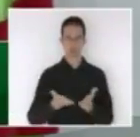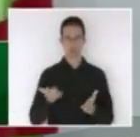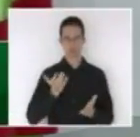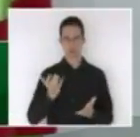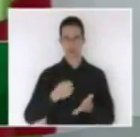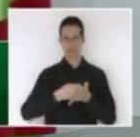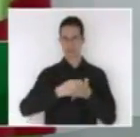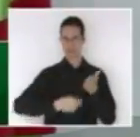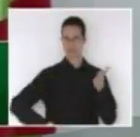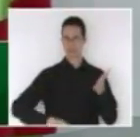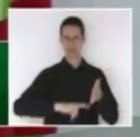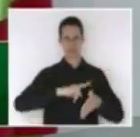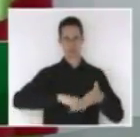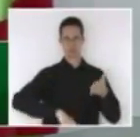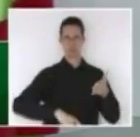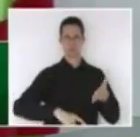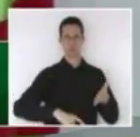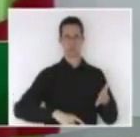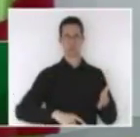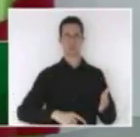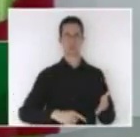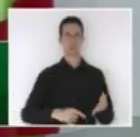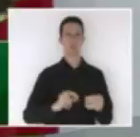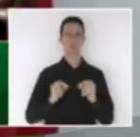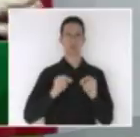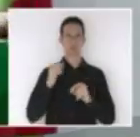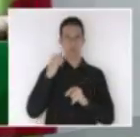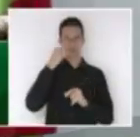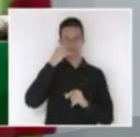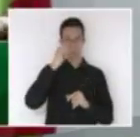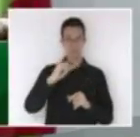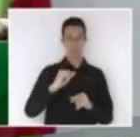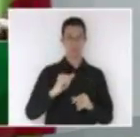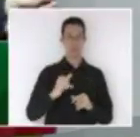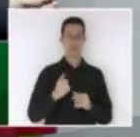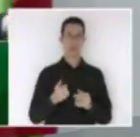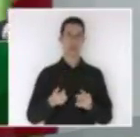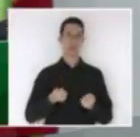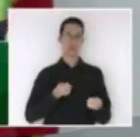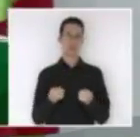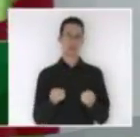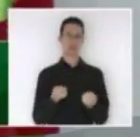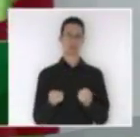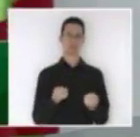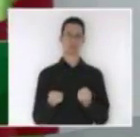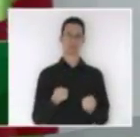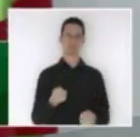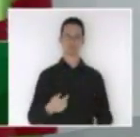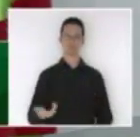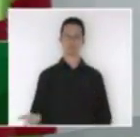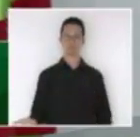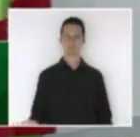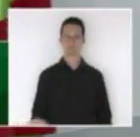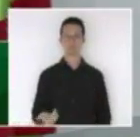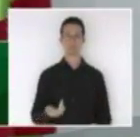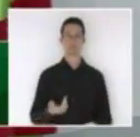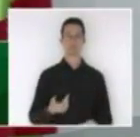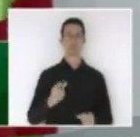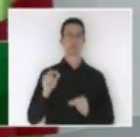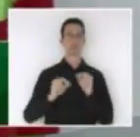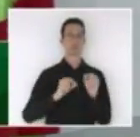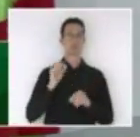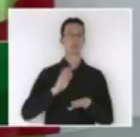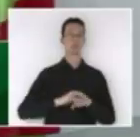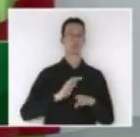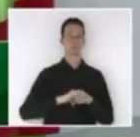não tive acesso, para impedir qualquer tipo de gasto. Ora, Quem tem que saber o que tem que gastar, onde tem que